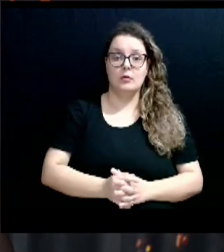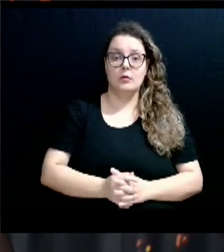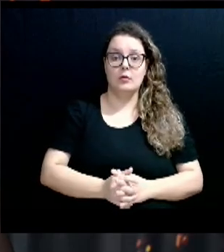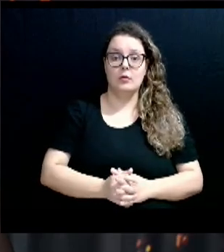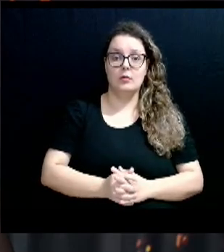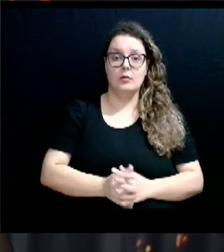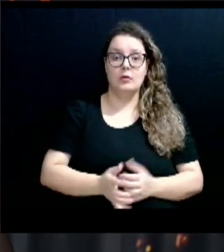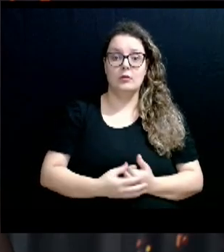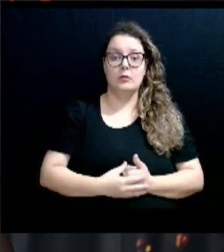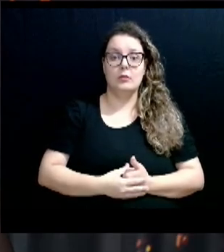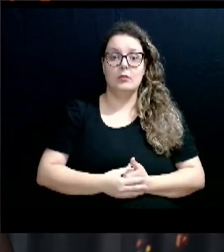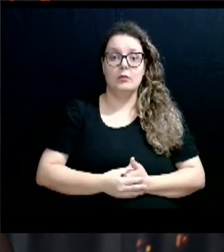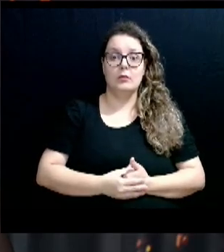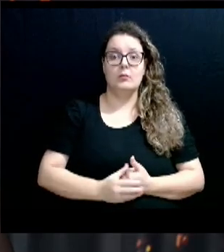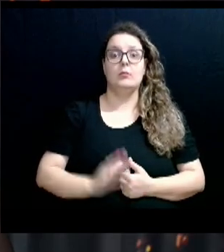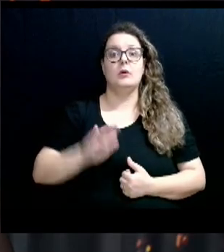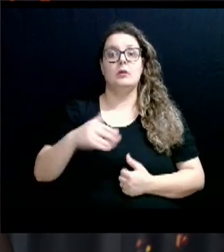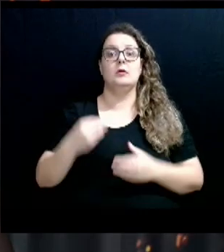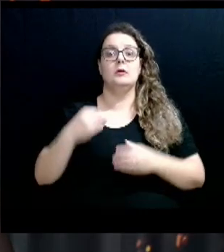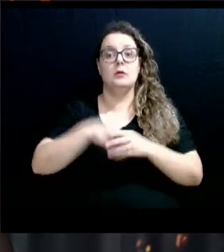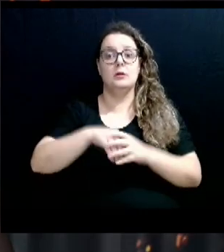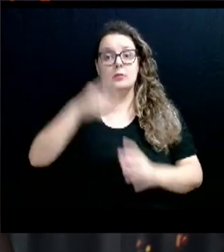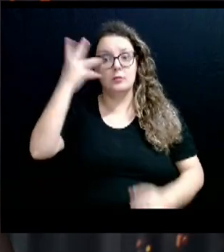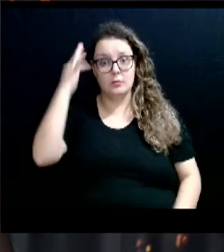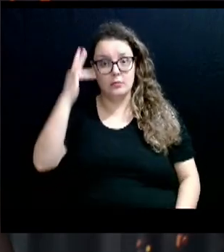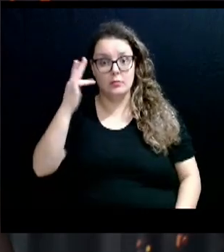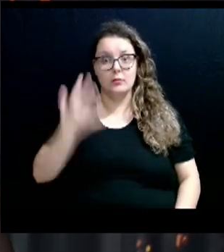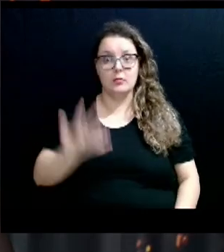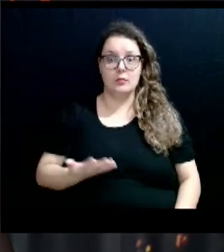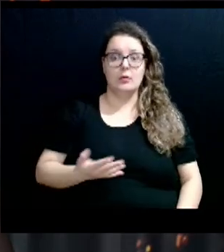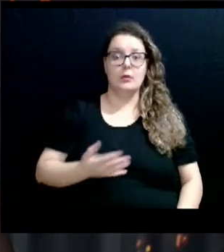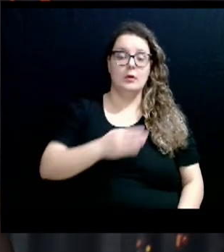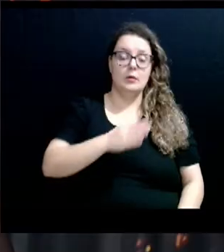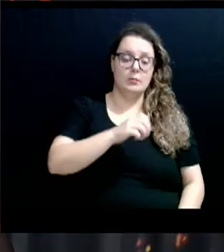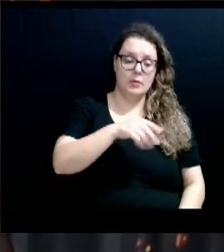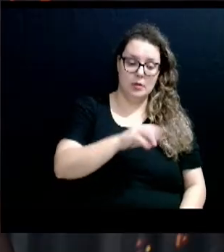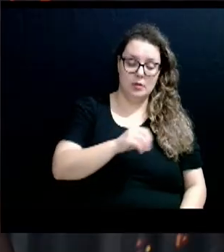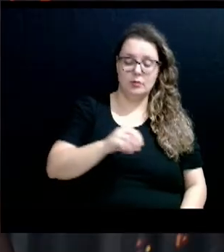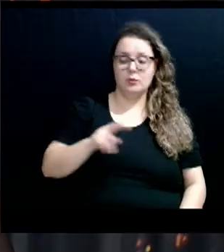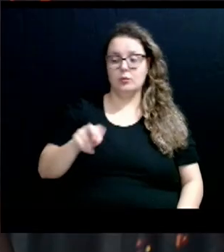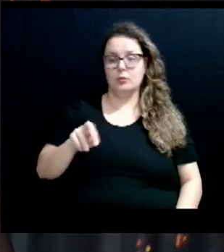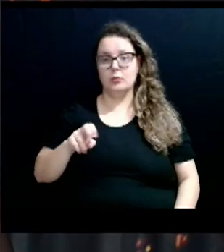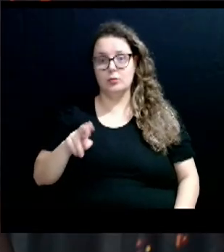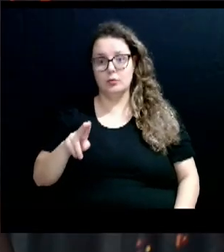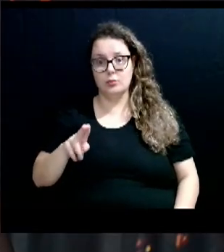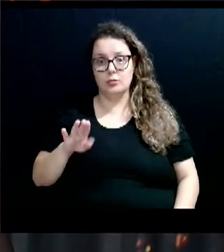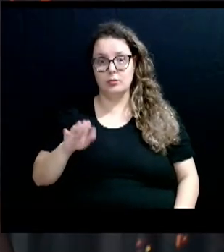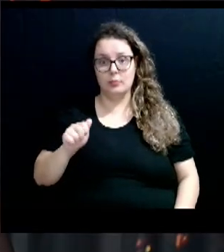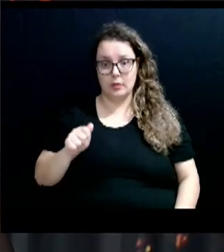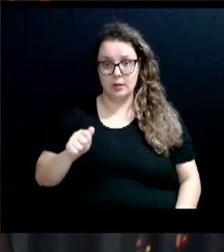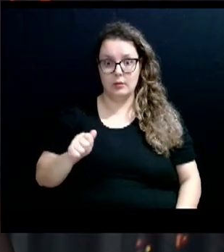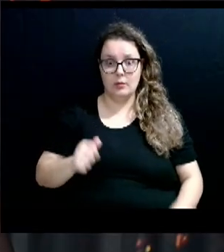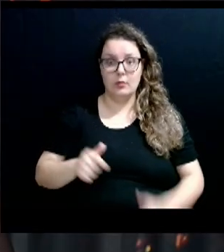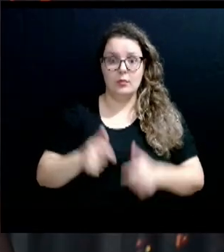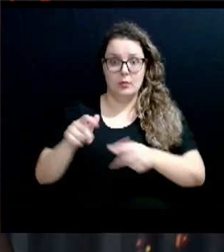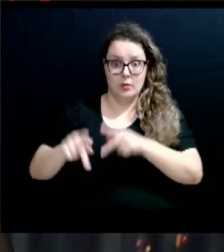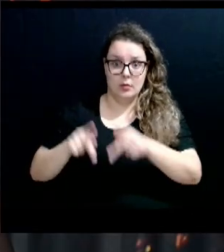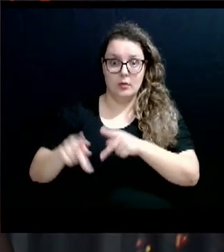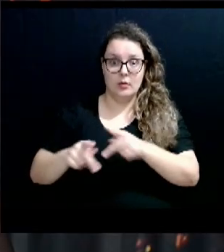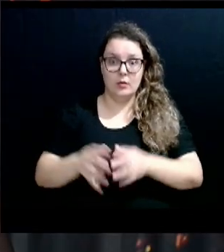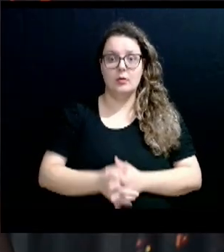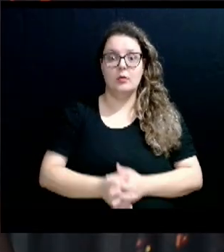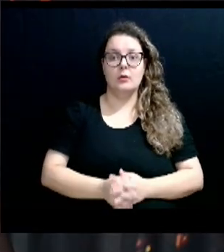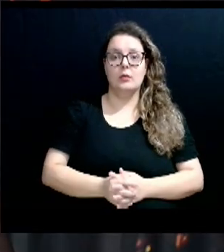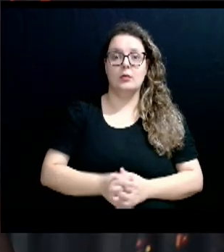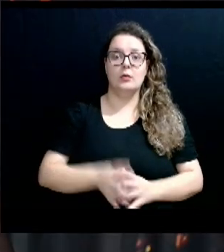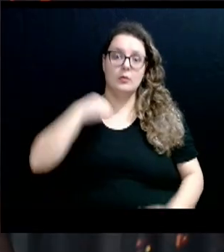dessa filosofia Banto e Yorubá, que são, né, os maiores povos no tráfico